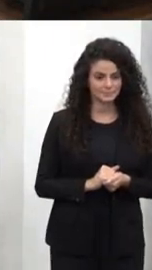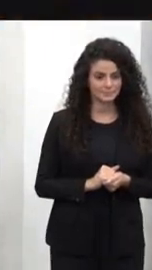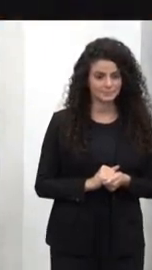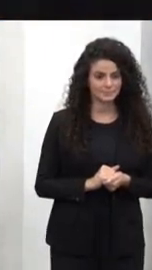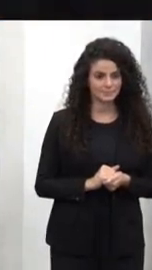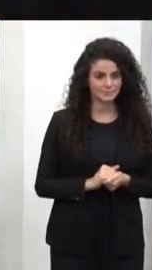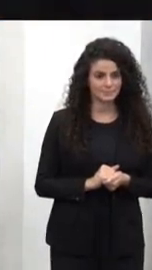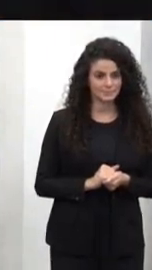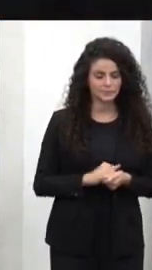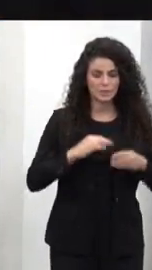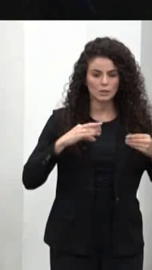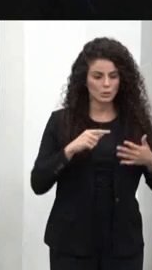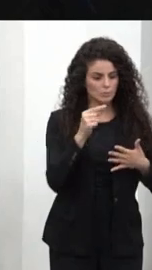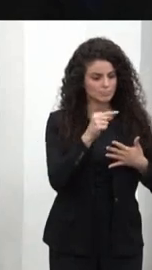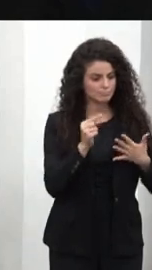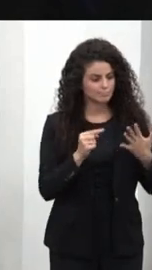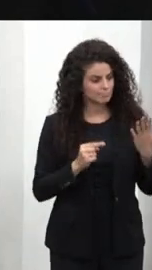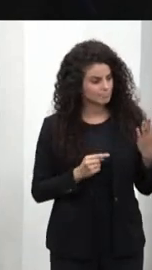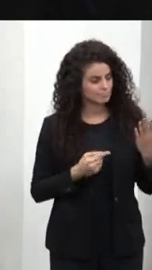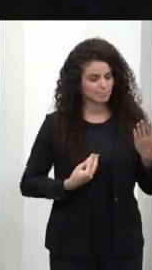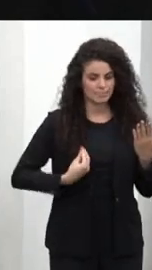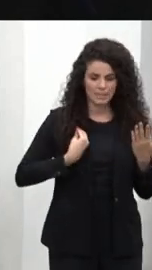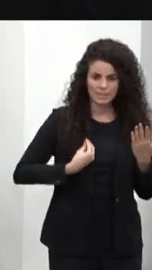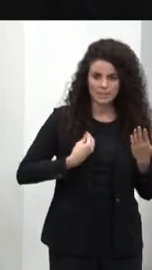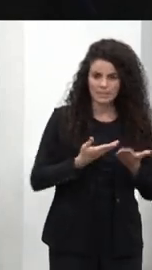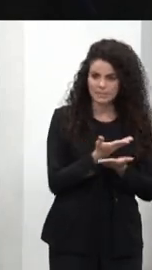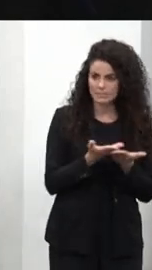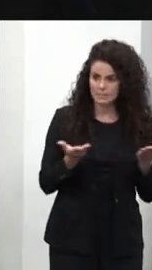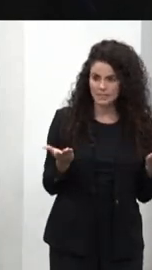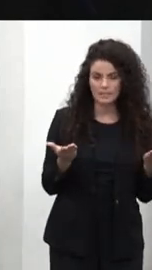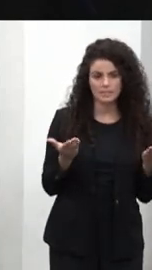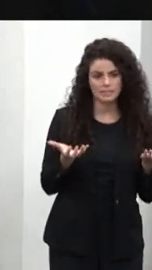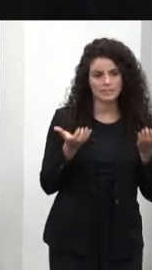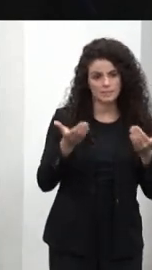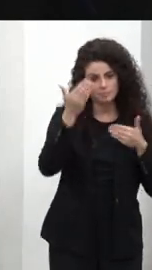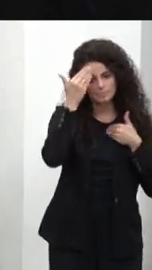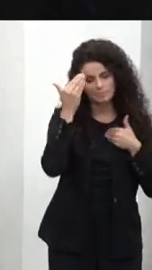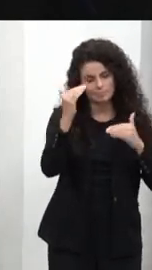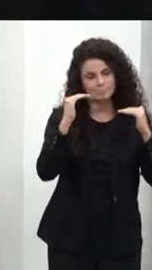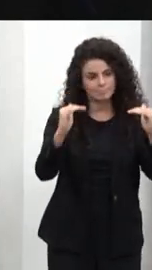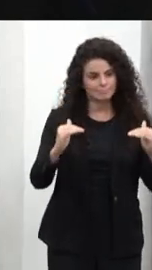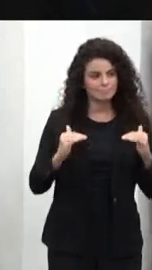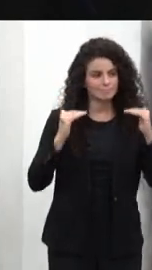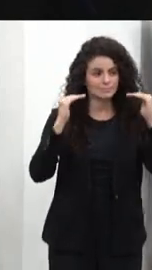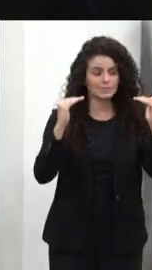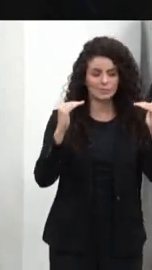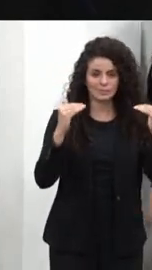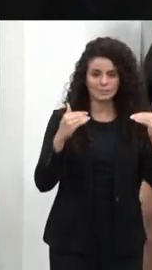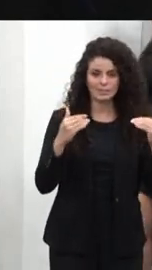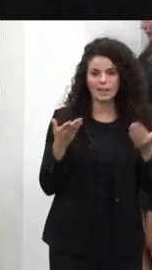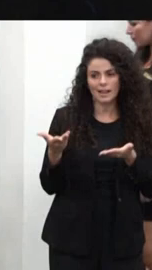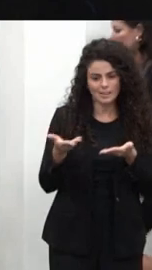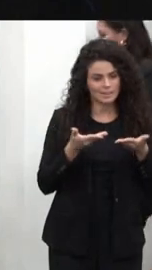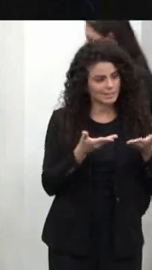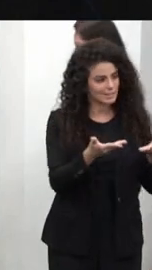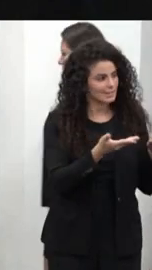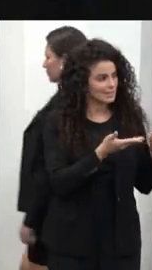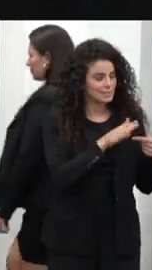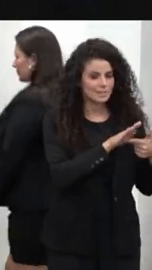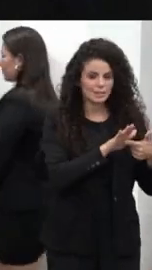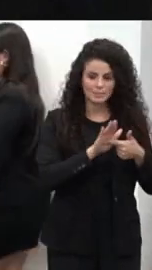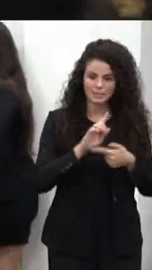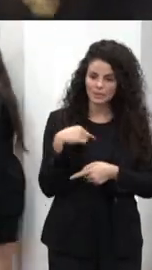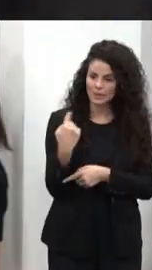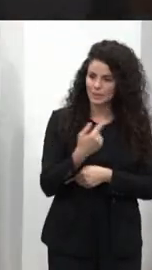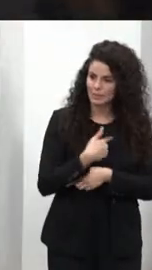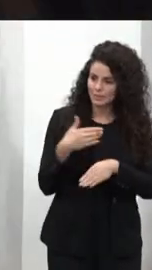citamos e agradecemos a presença das seguintes autoridades e personalidades que se apresentaram ao nosso